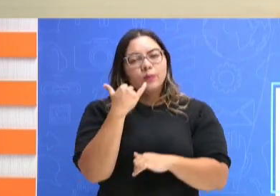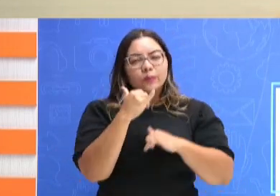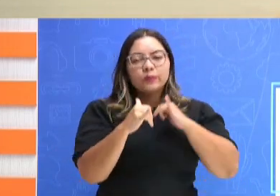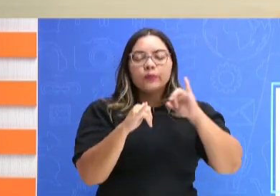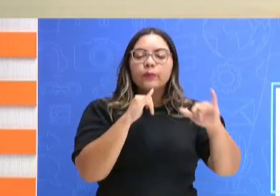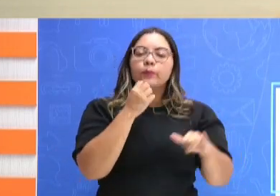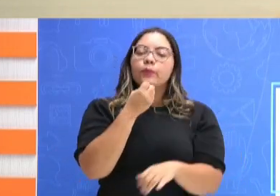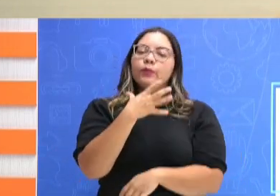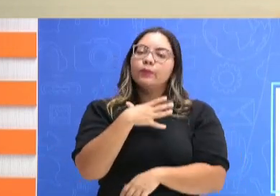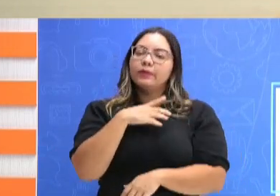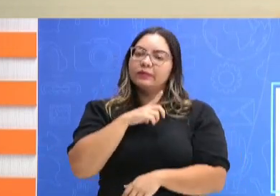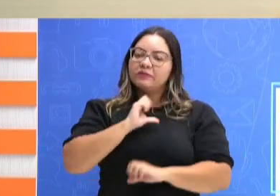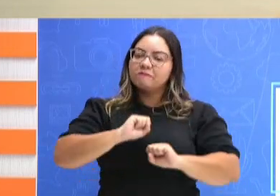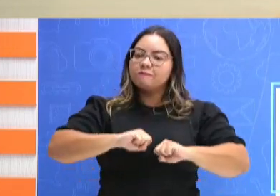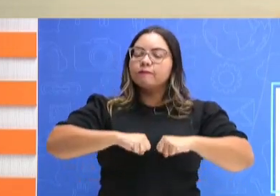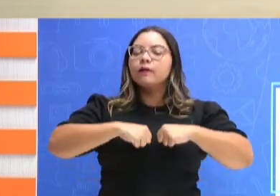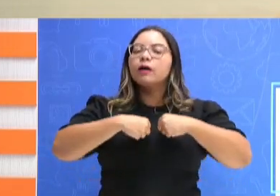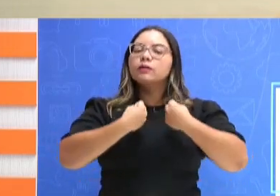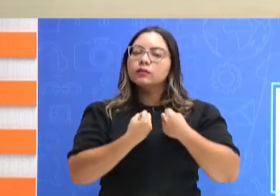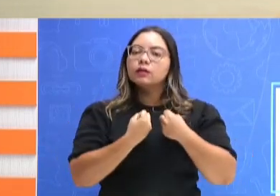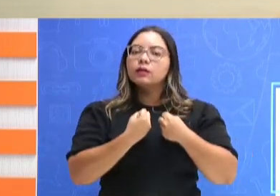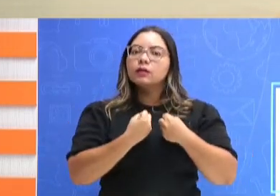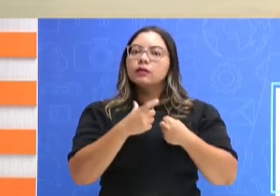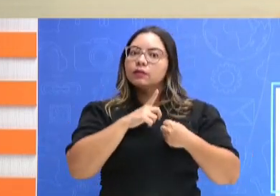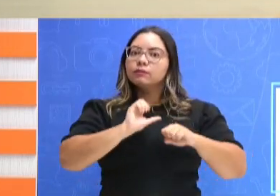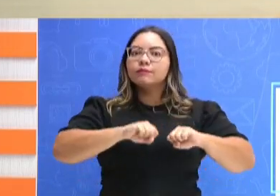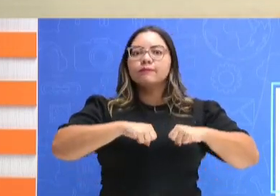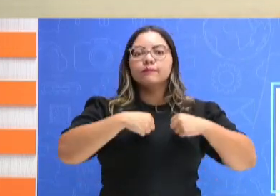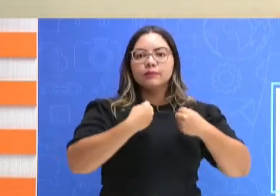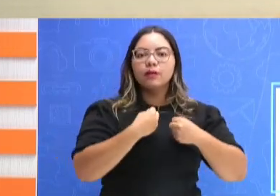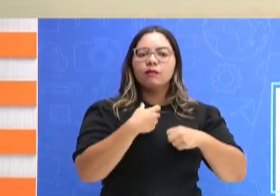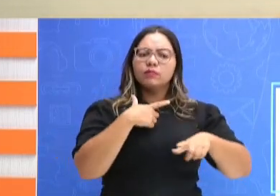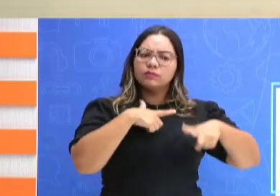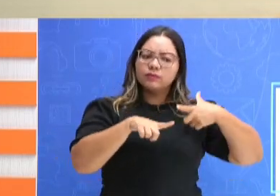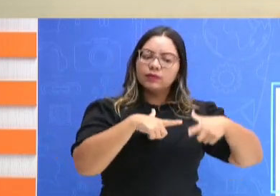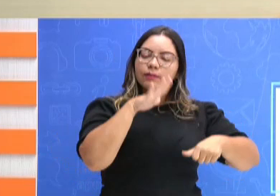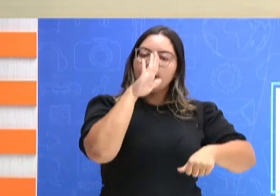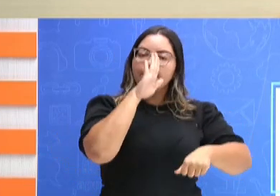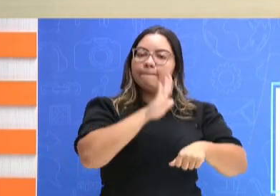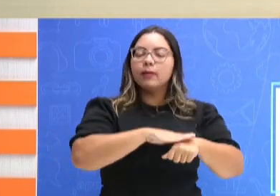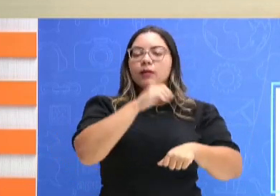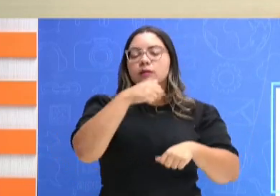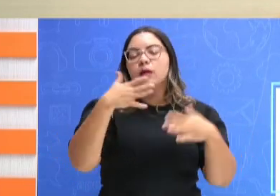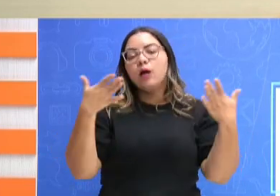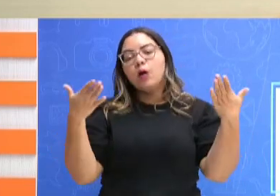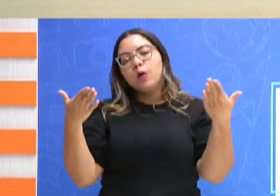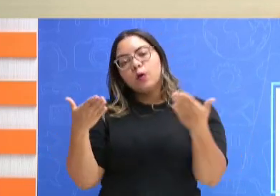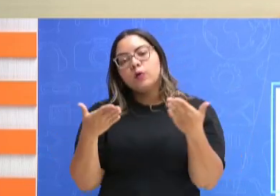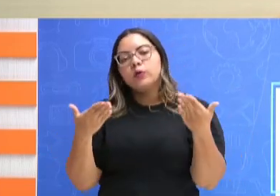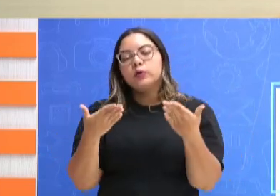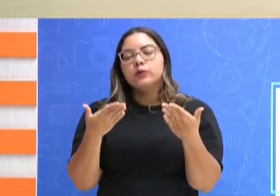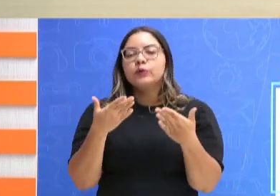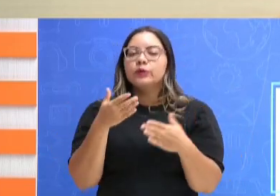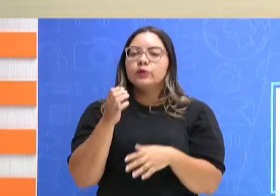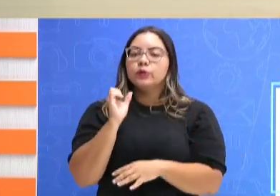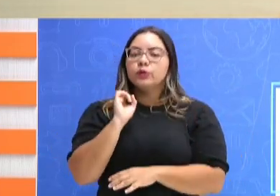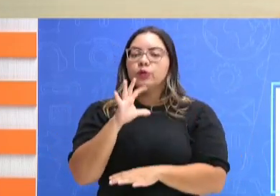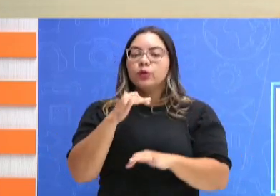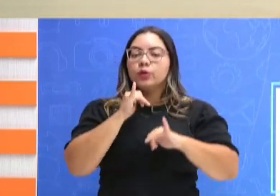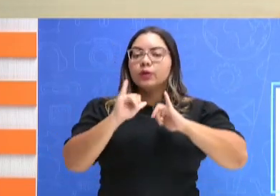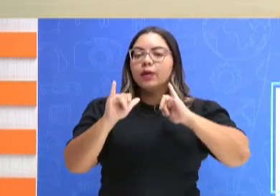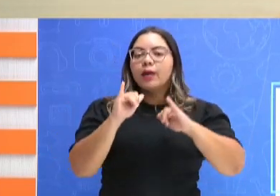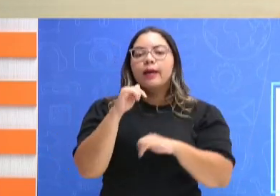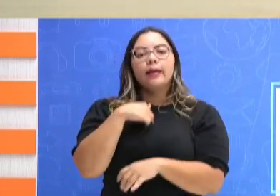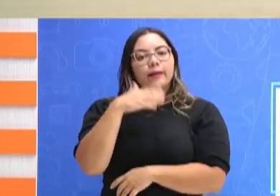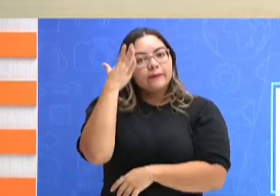que eu possa me sentir revigorado, para que eu possa estar mais forte, para que eu possa trabalhar mais. Então hoje é somente de notícias boas,